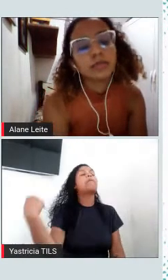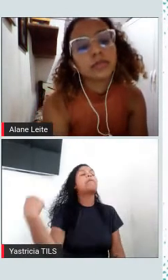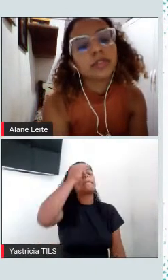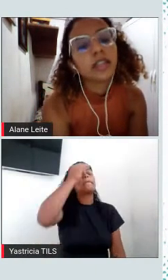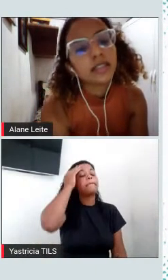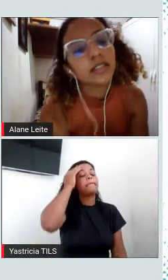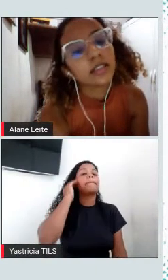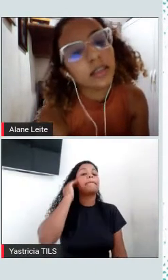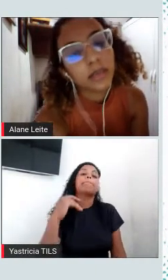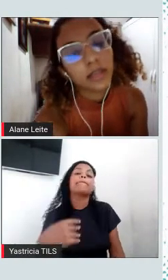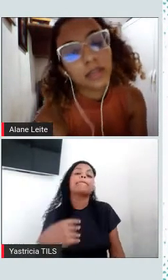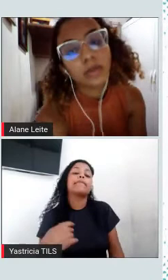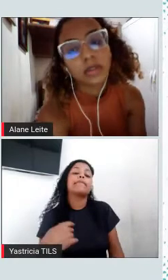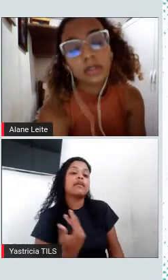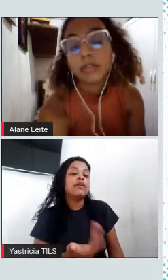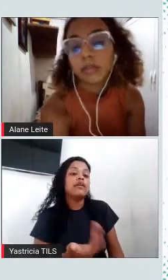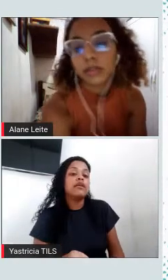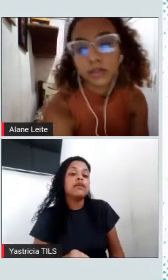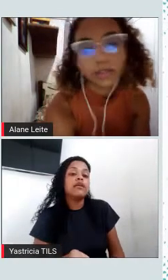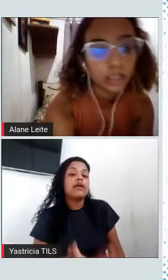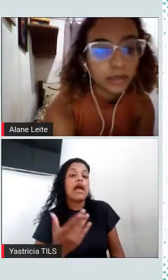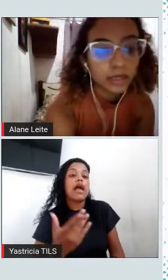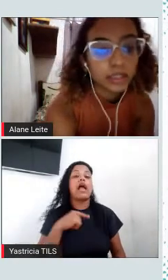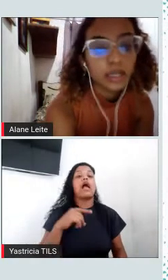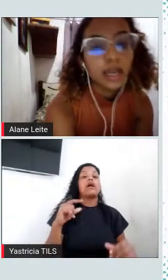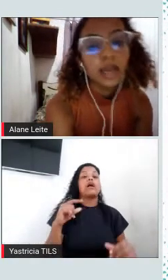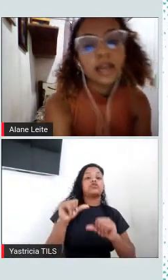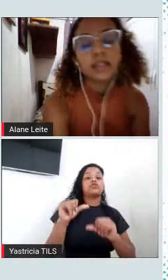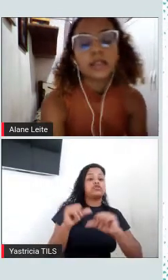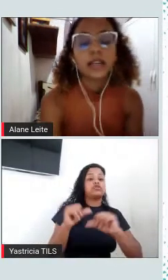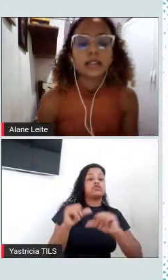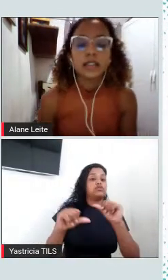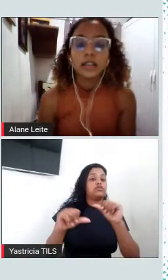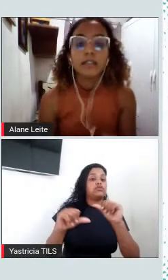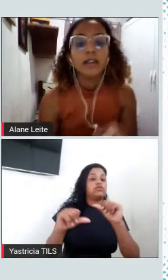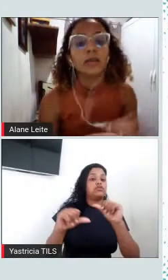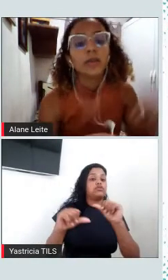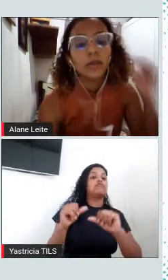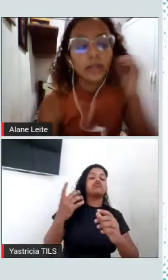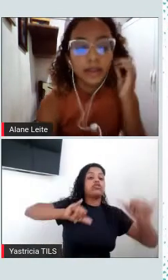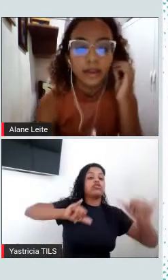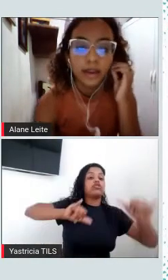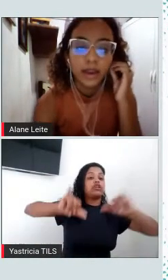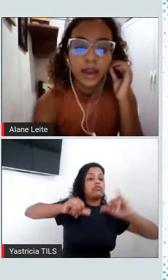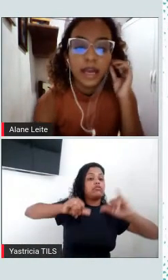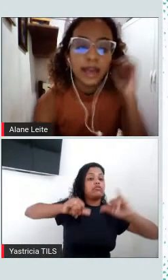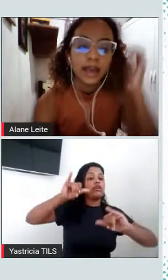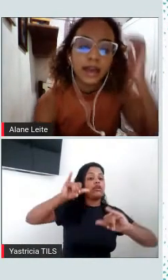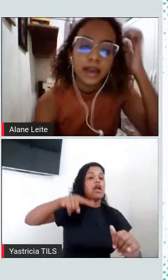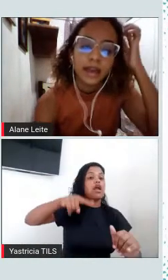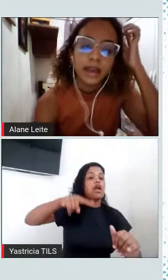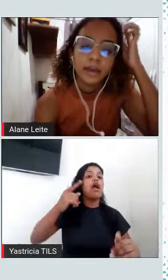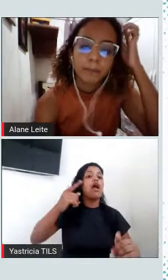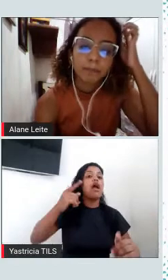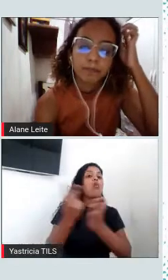As mudanças químicas ou transformações químicas, elas são aquelas em que vai ocorrer